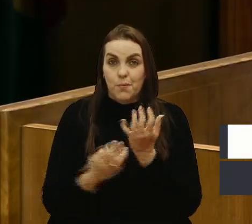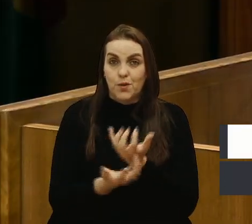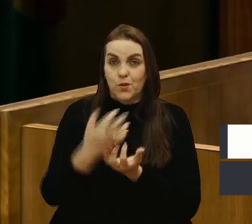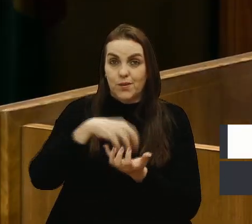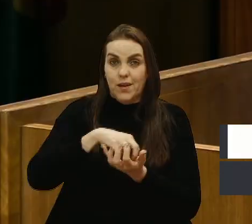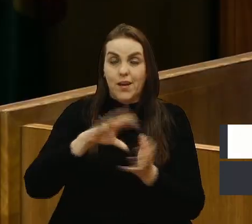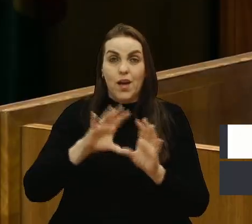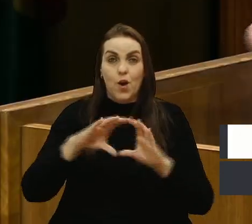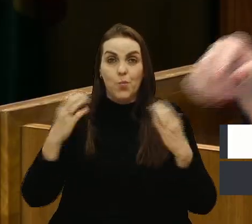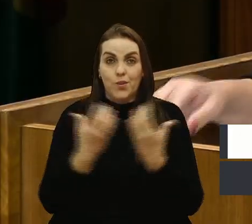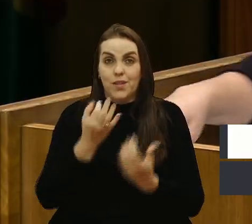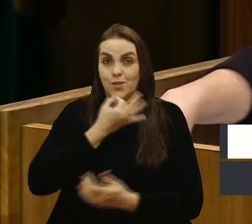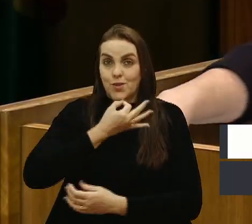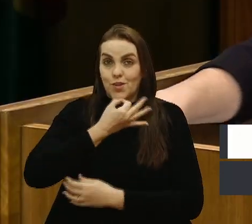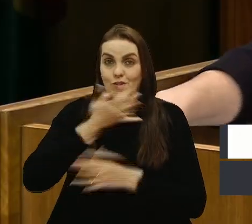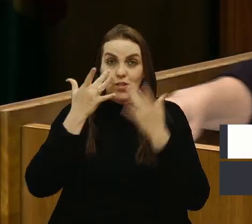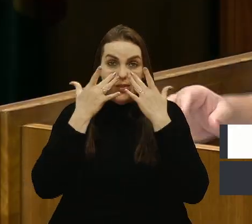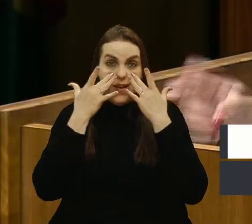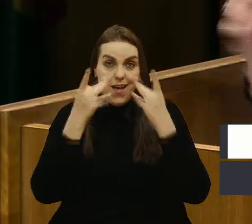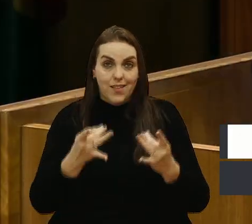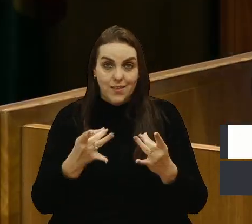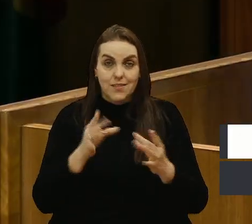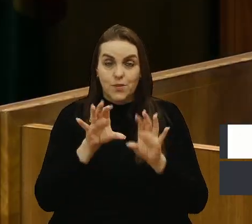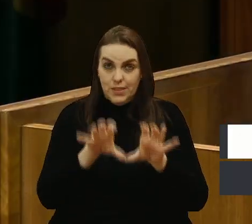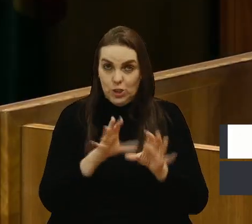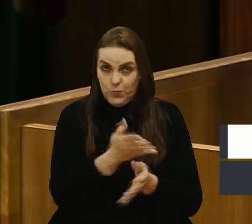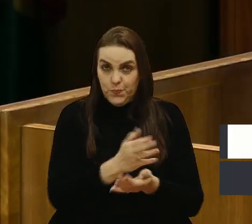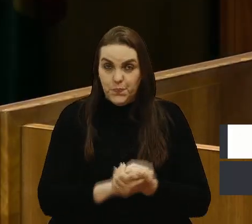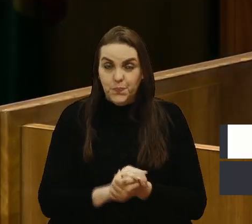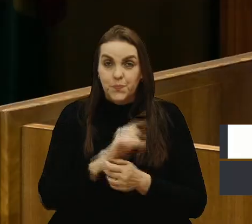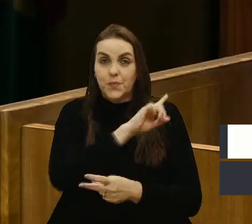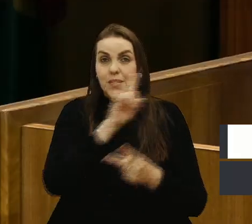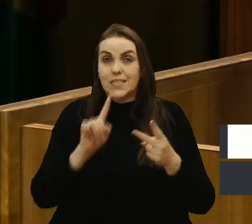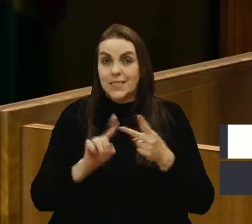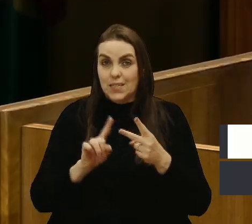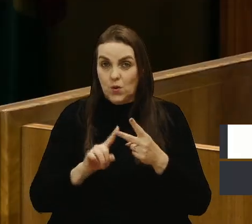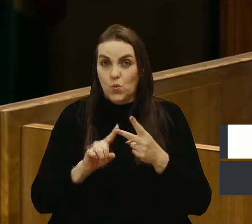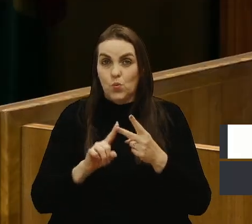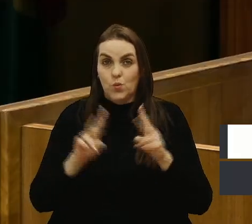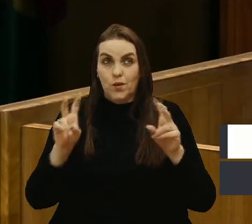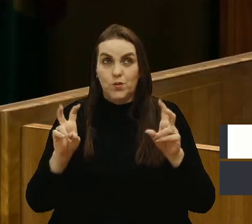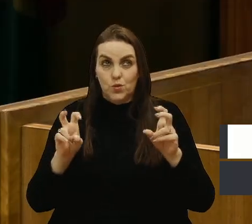comunidade caxiense. Estamos atentos a isso. Mas um segundo passo,